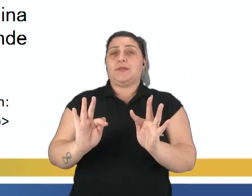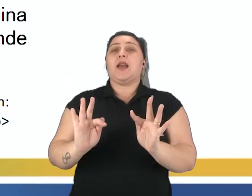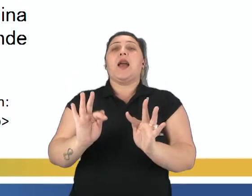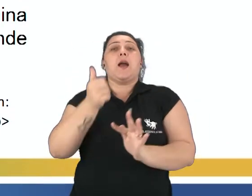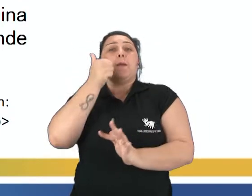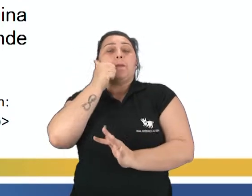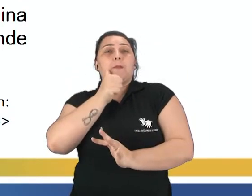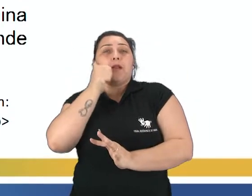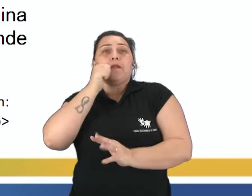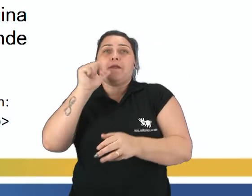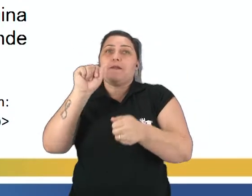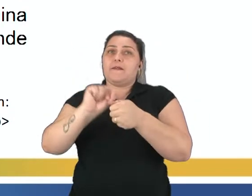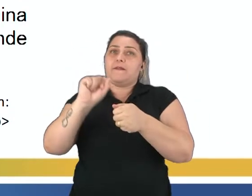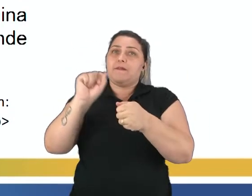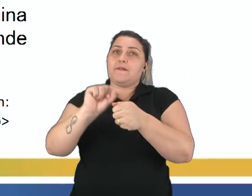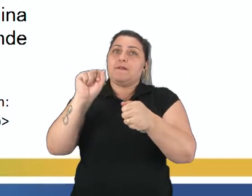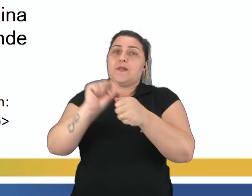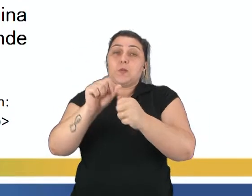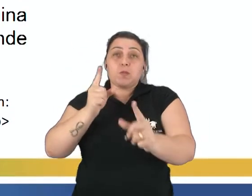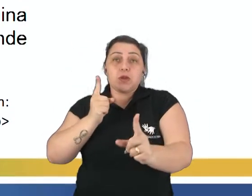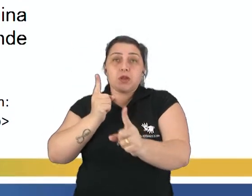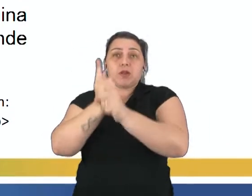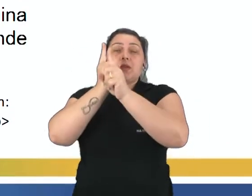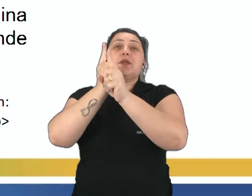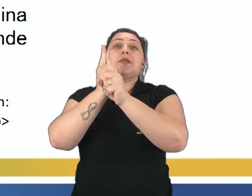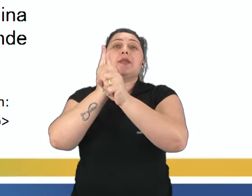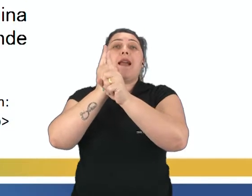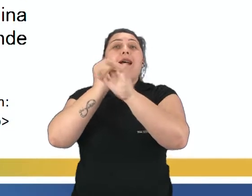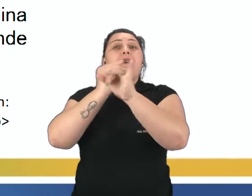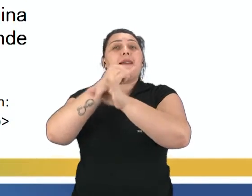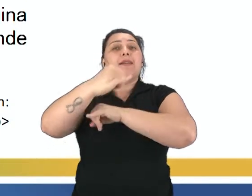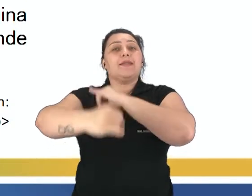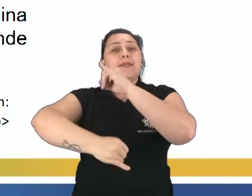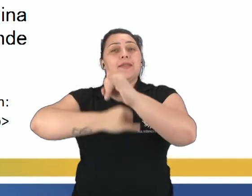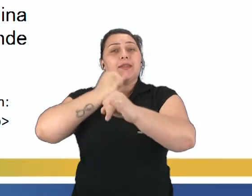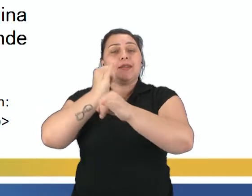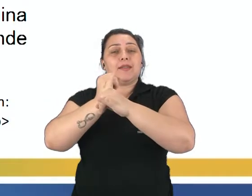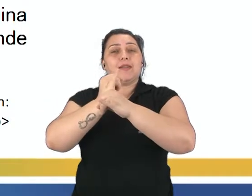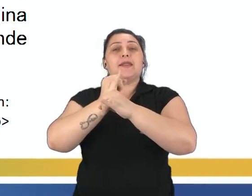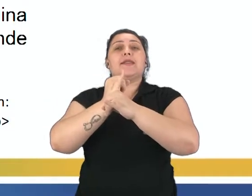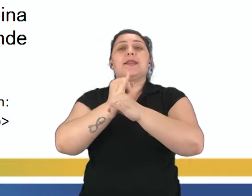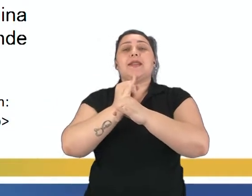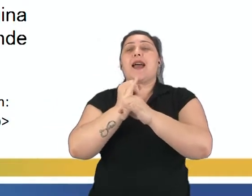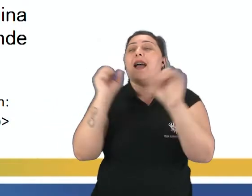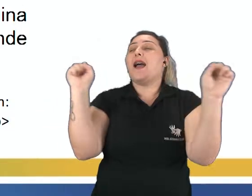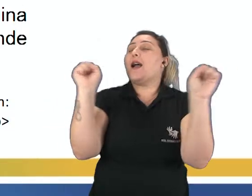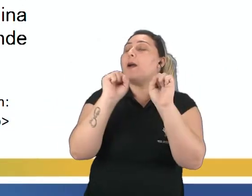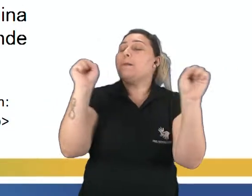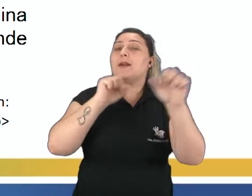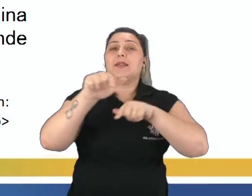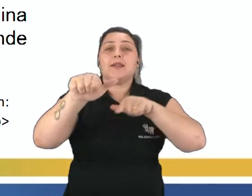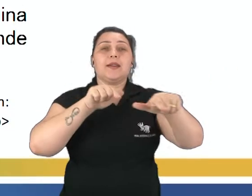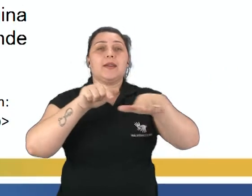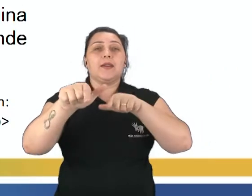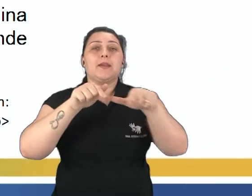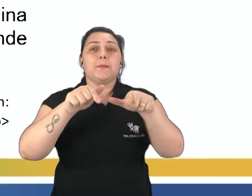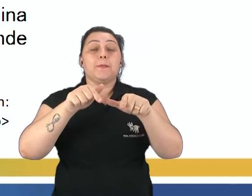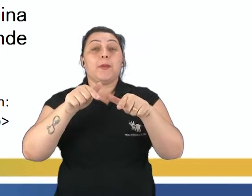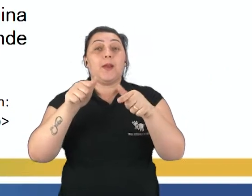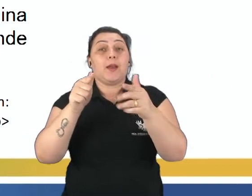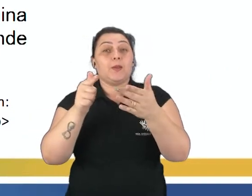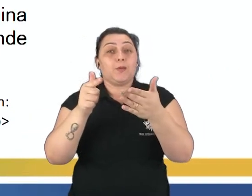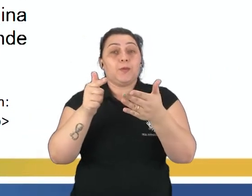Rosiana fez uma grande descoberta: a internet. Ela está adorando trabalhar em suas